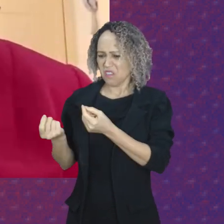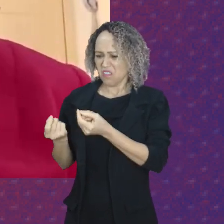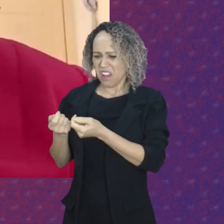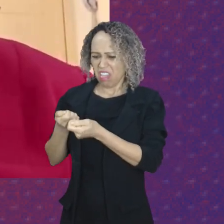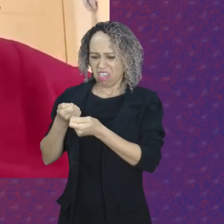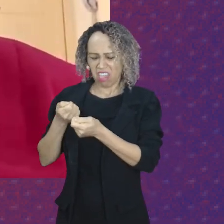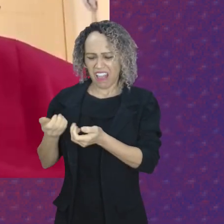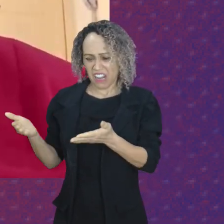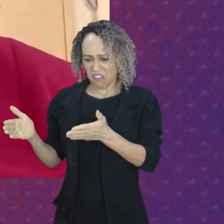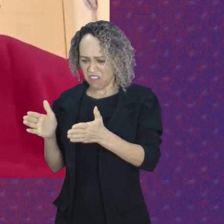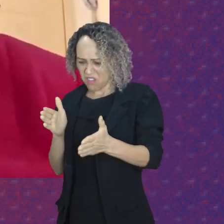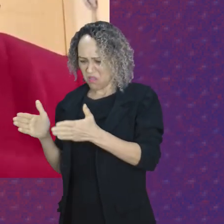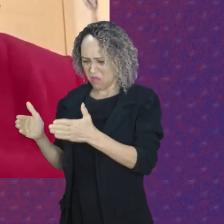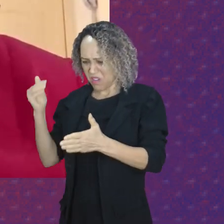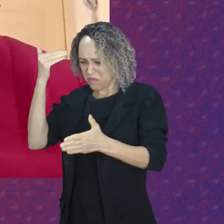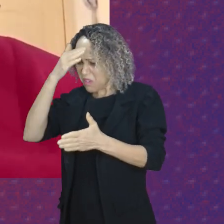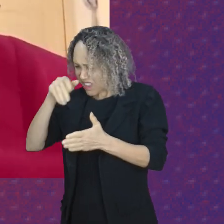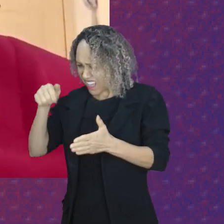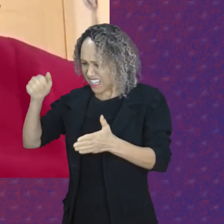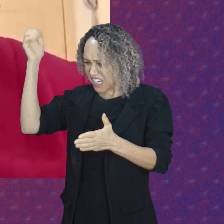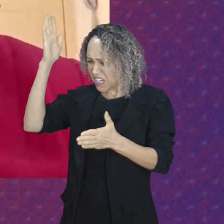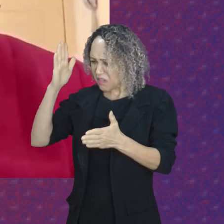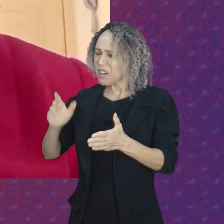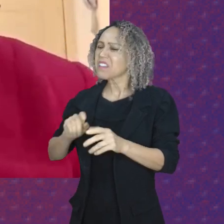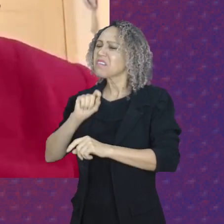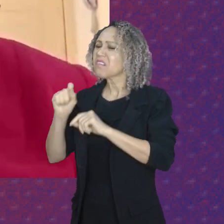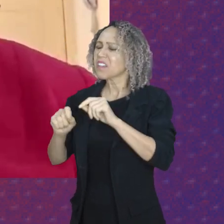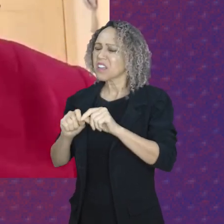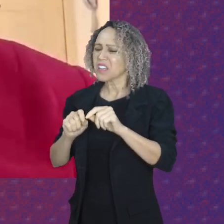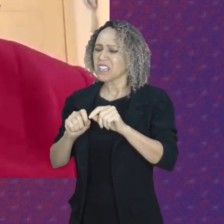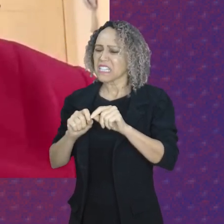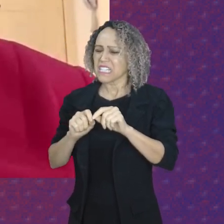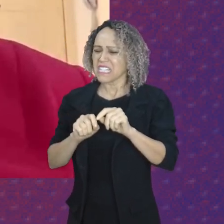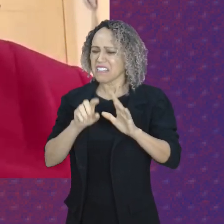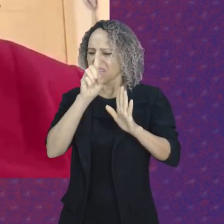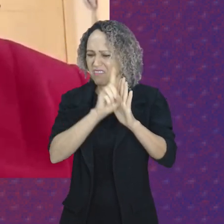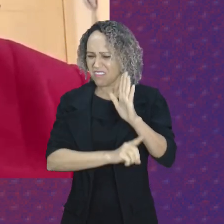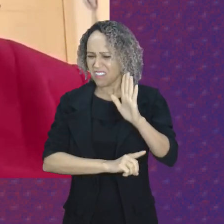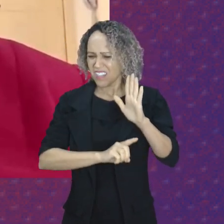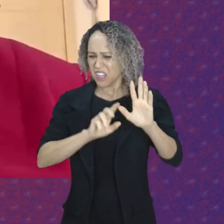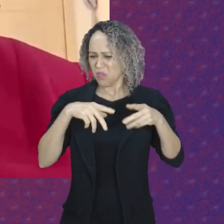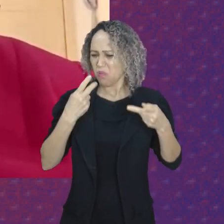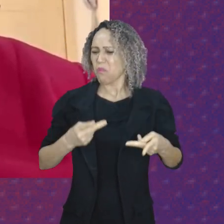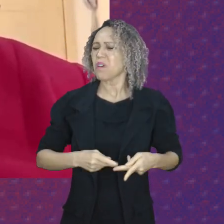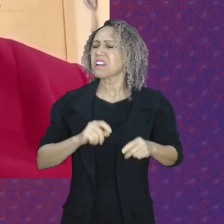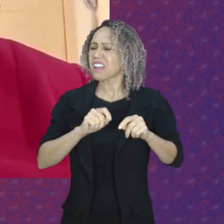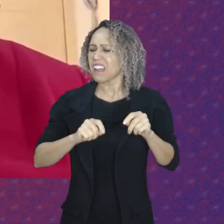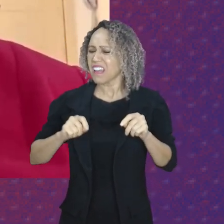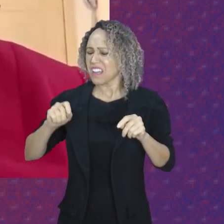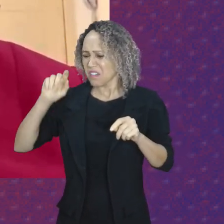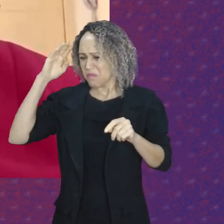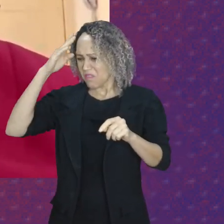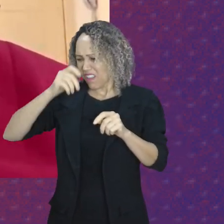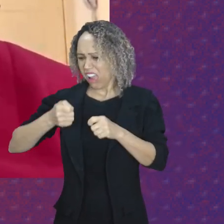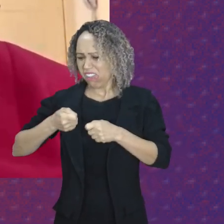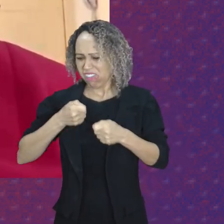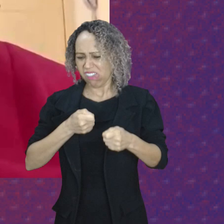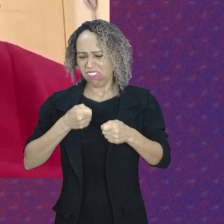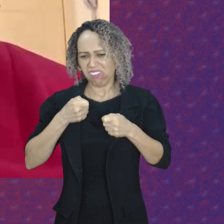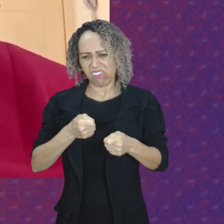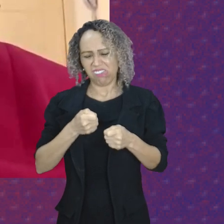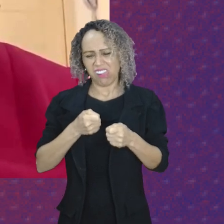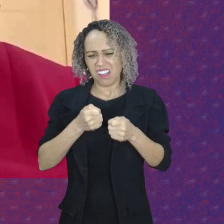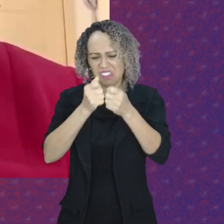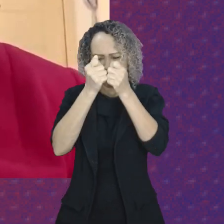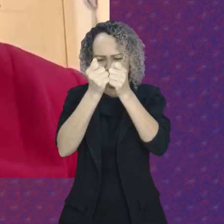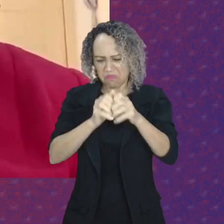estão sofrendo no Brasil, é efetivamente muito assustador, muito assustador. E foi isso que